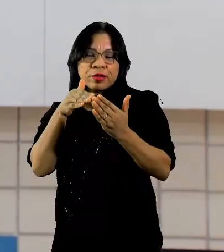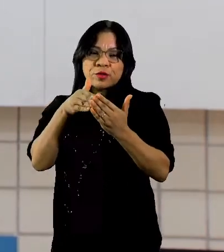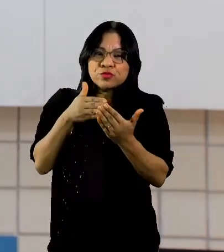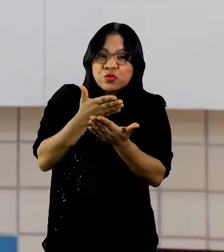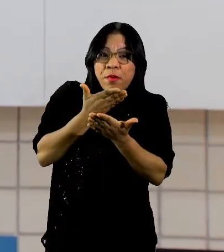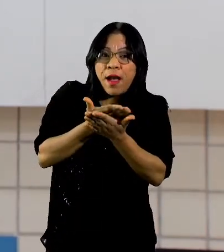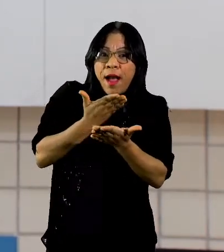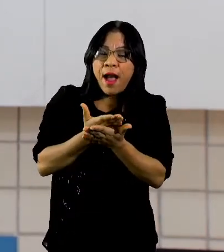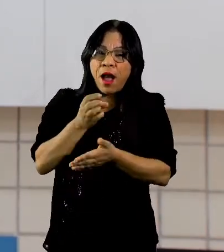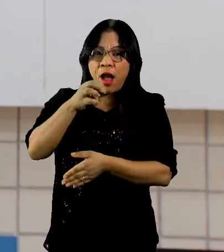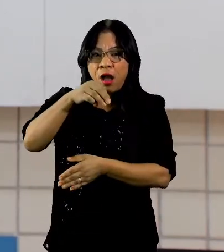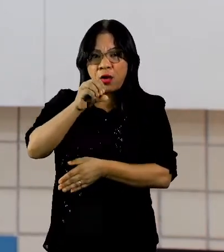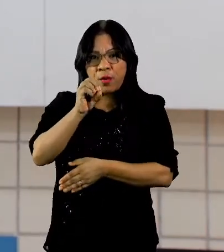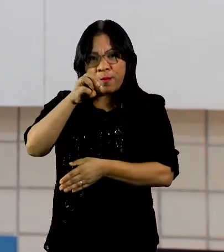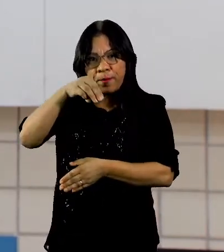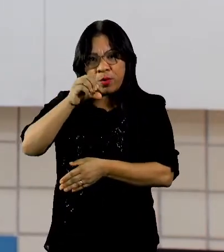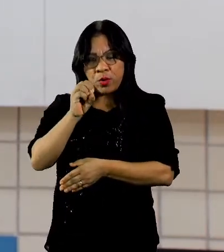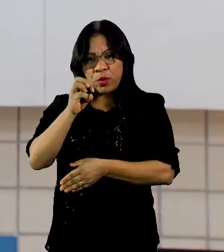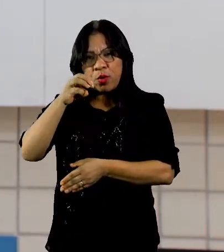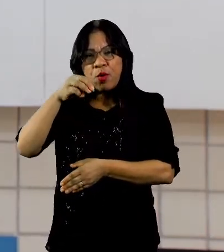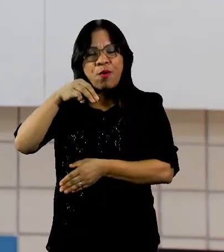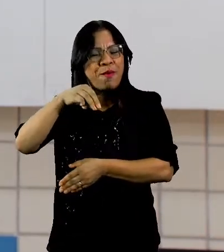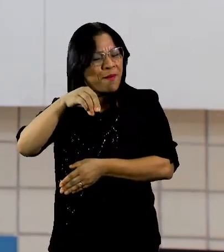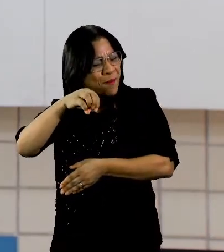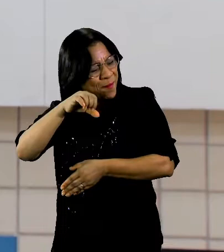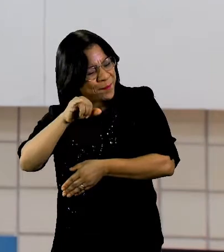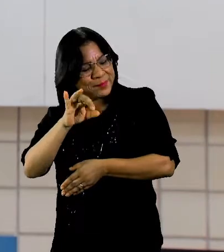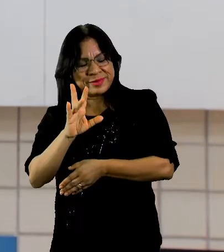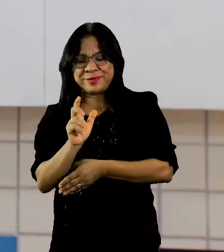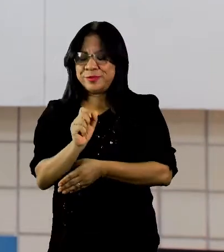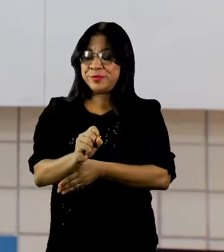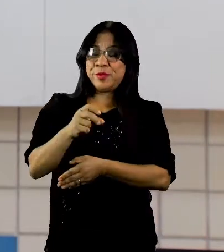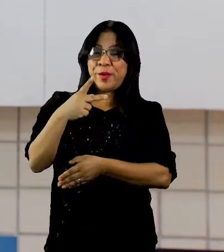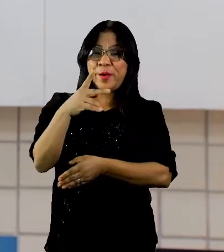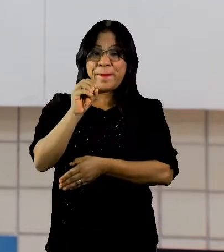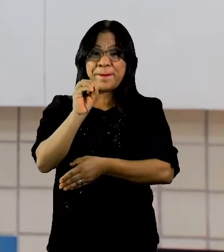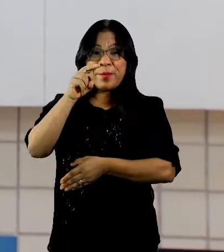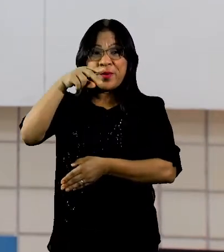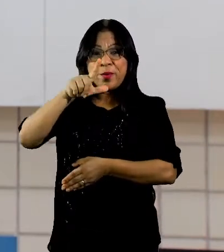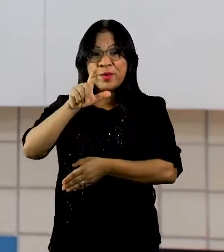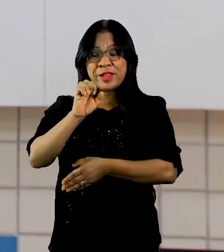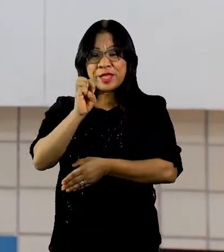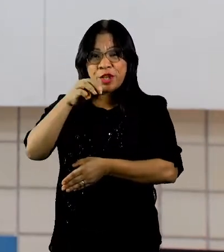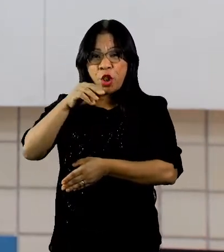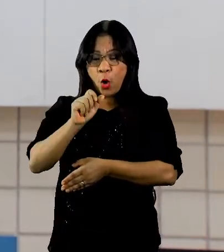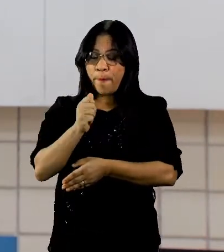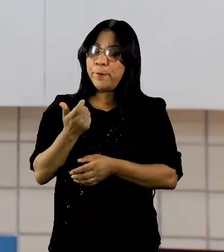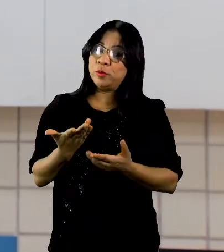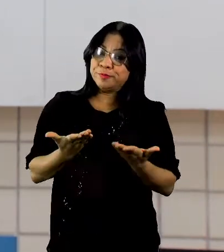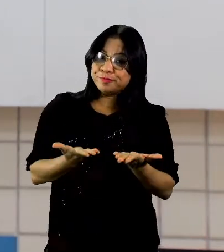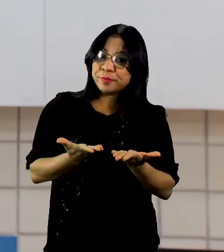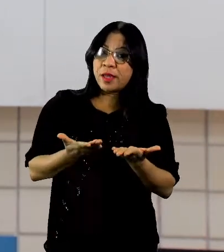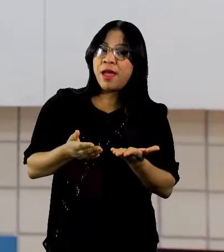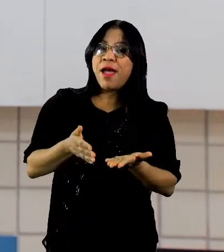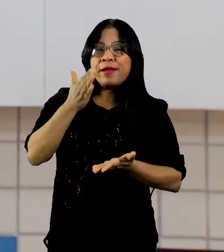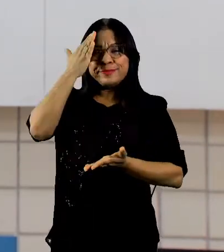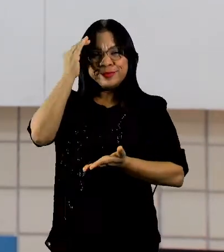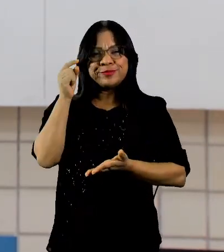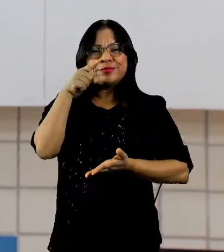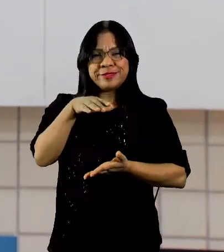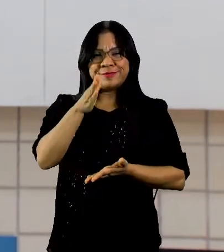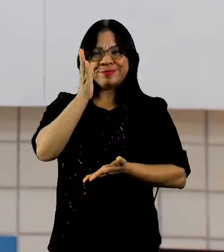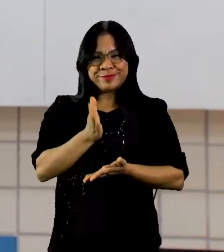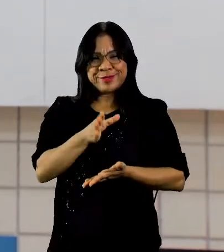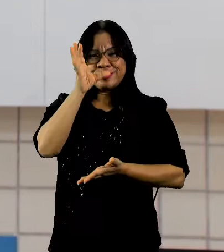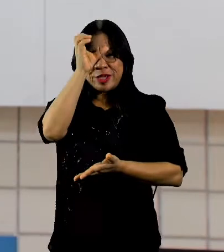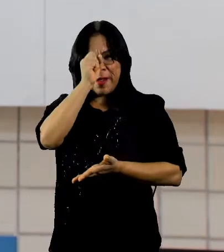Imagino que vocês já devem ter estudado muito, aprendido muito nessas interações, tá? E hoje nós vamos para a última aula, vamos